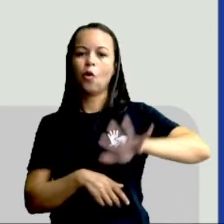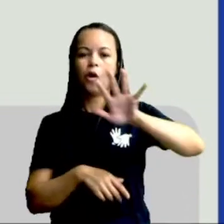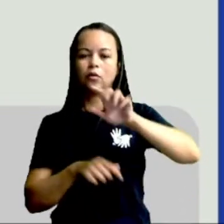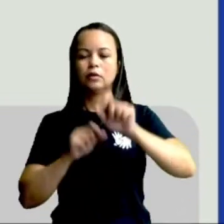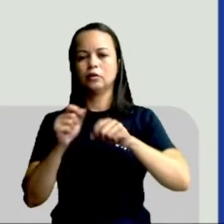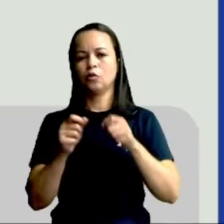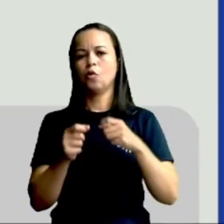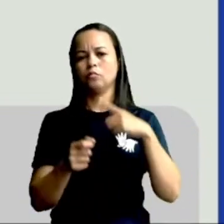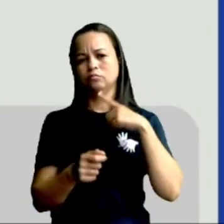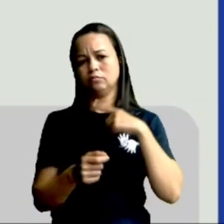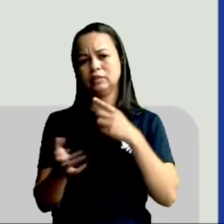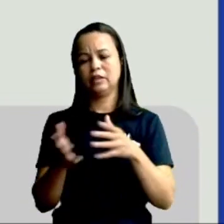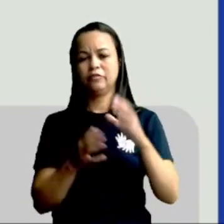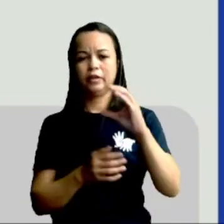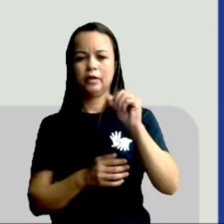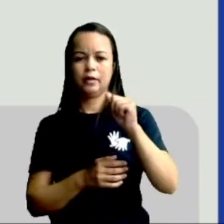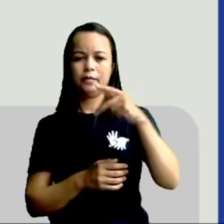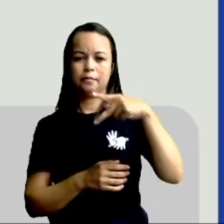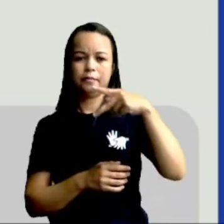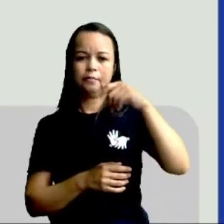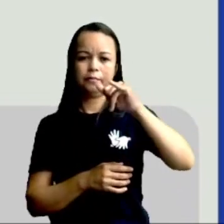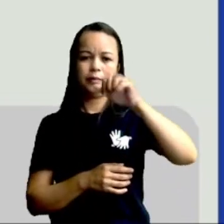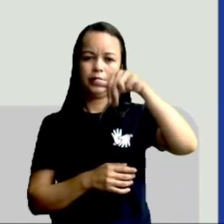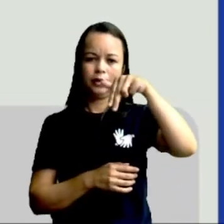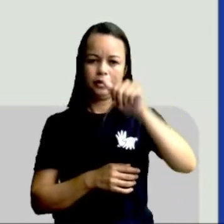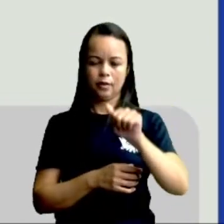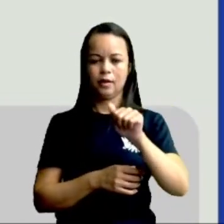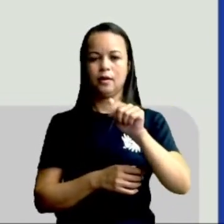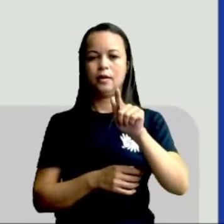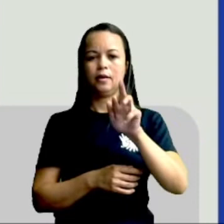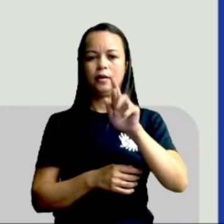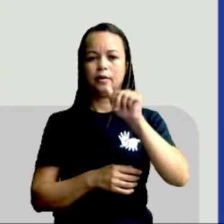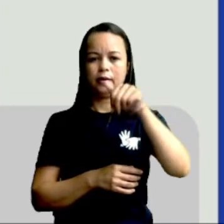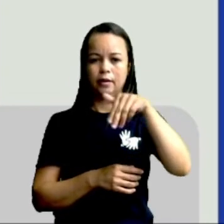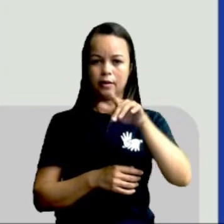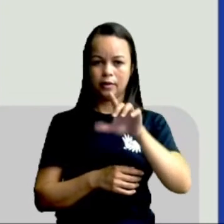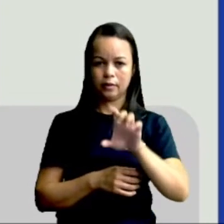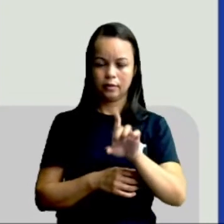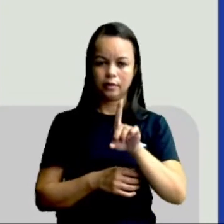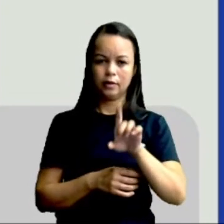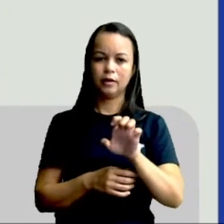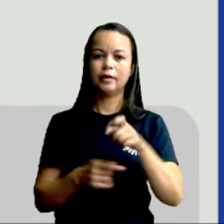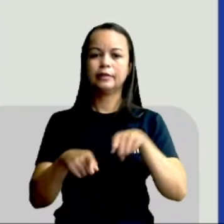como Campina Grande e Feira de Santana. Olha aí, tá vendo?